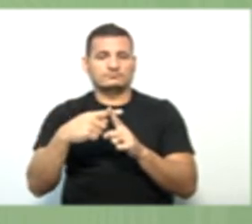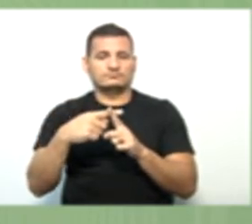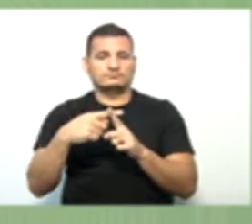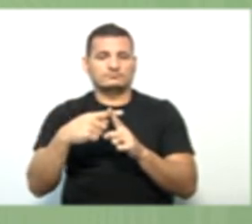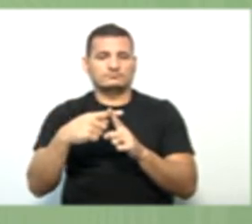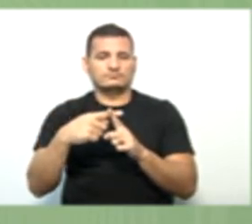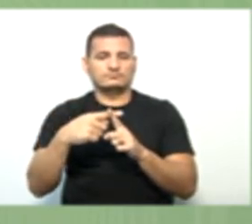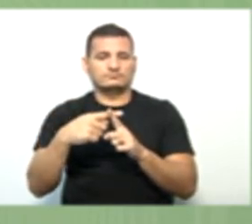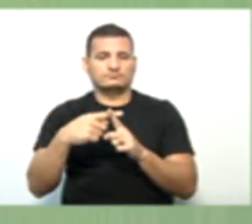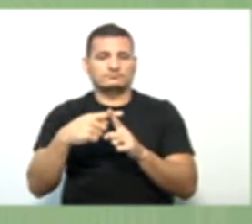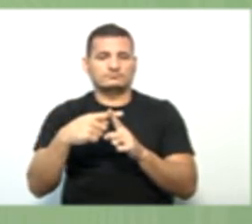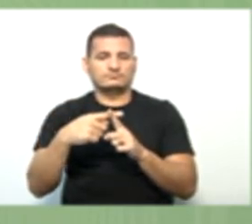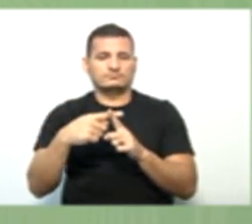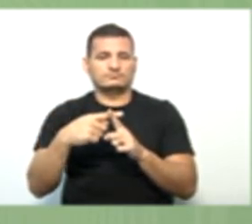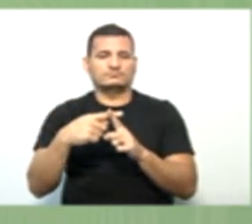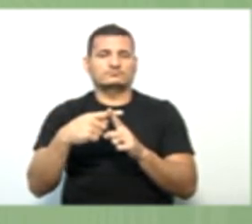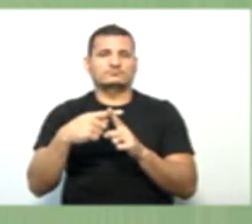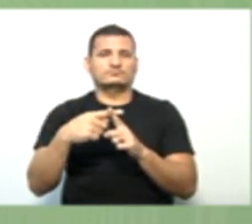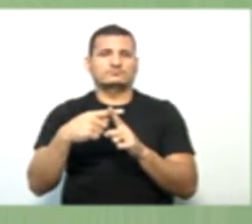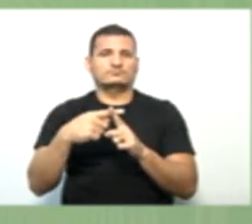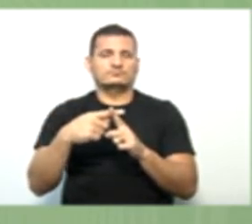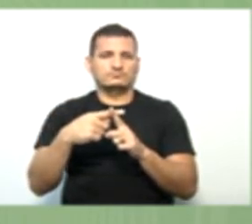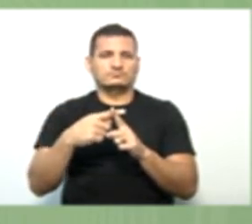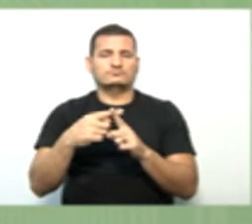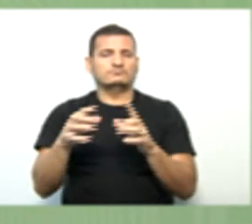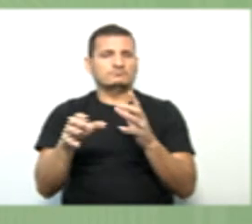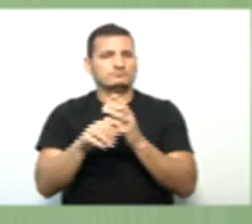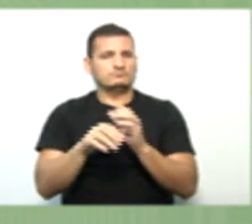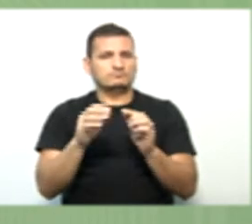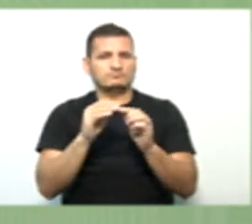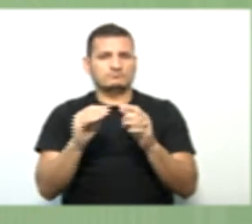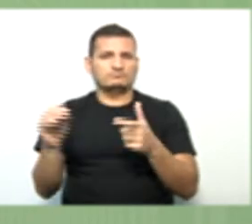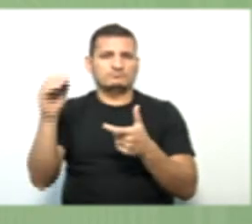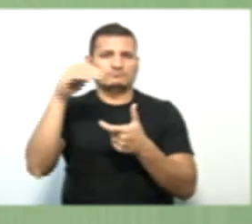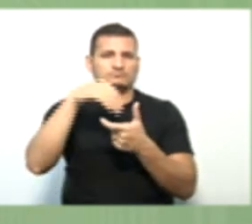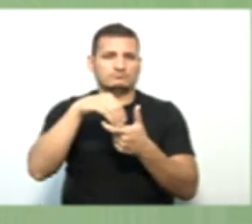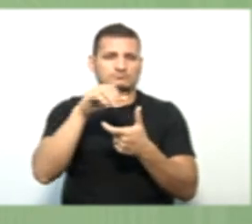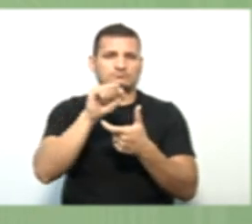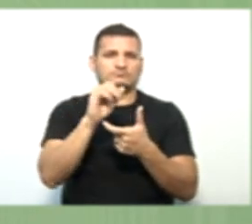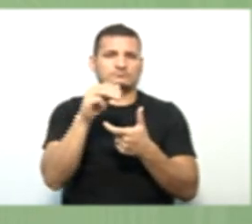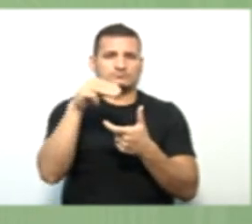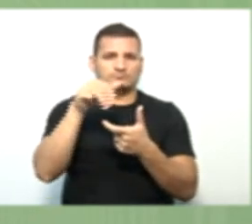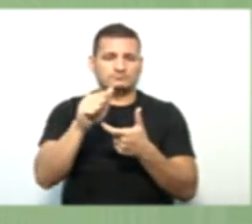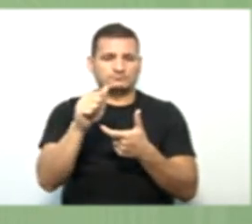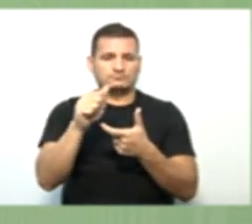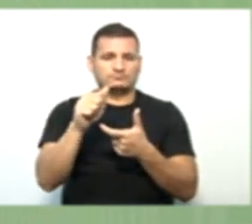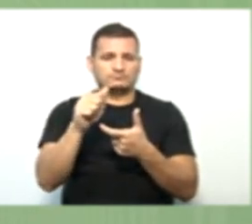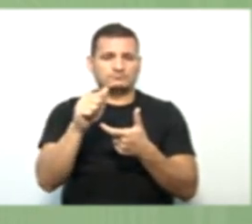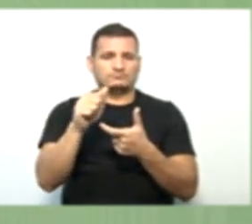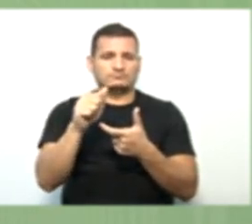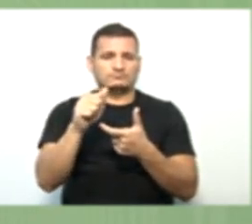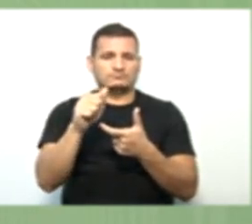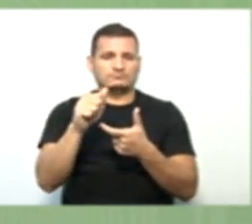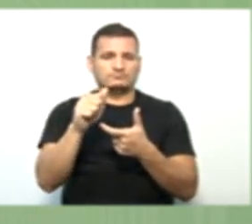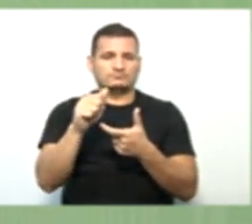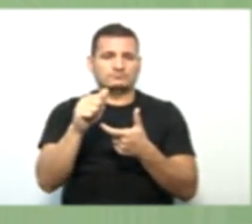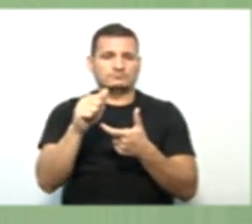à variável valor soma. E esse valor soma vai ser o valor que a função vai